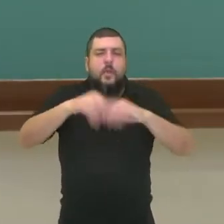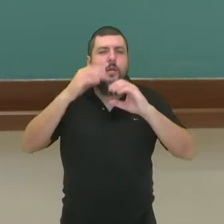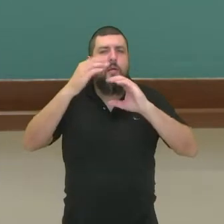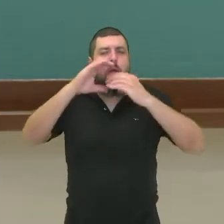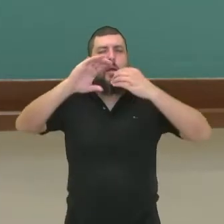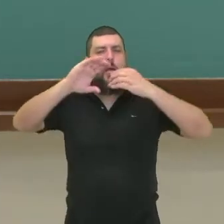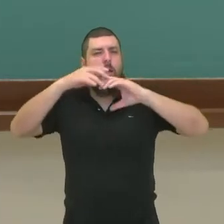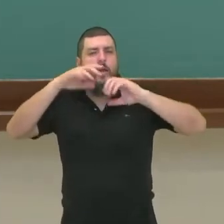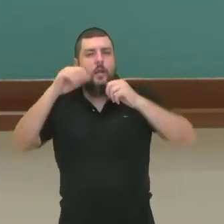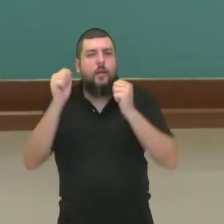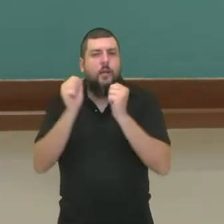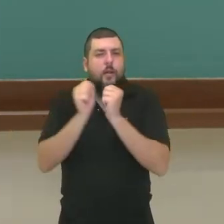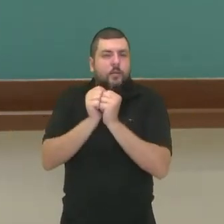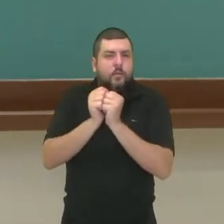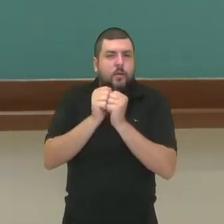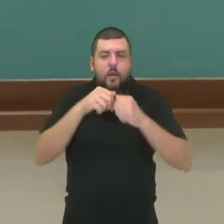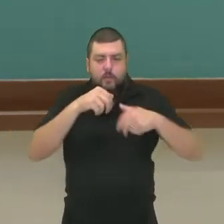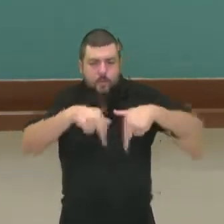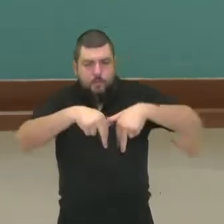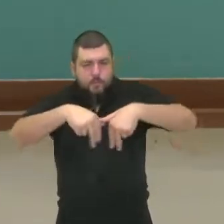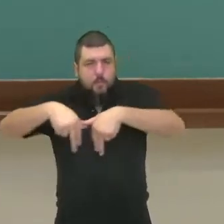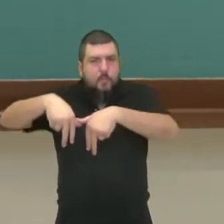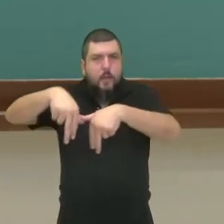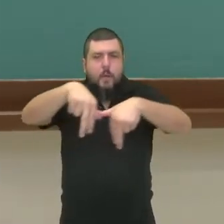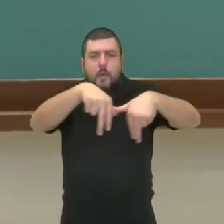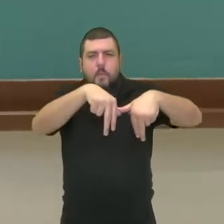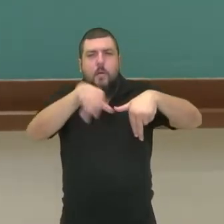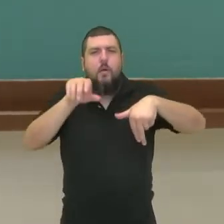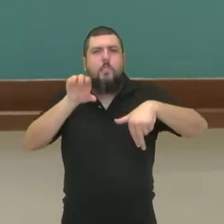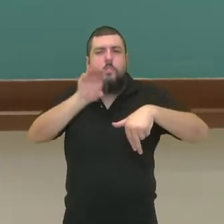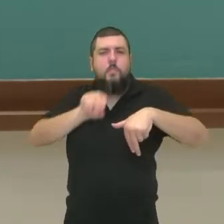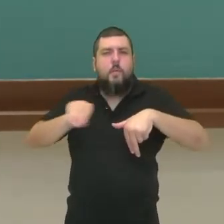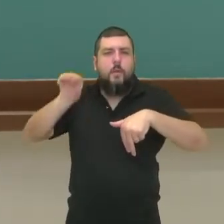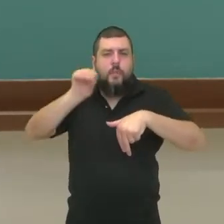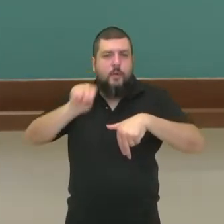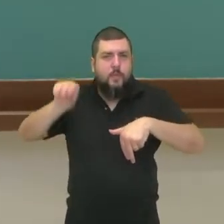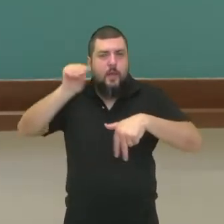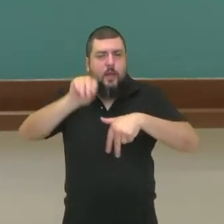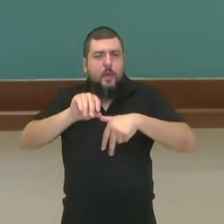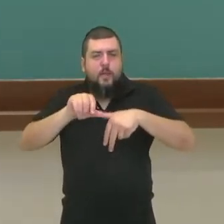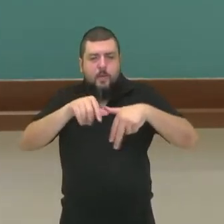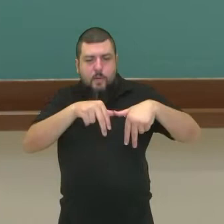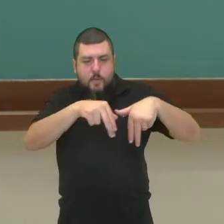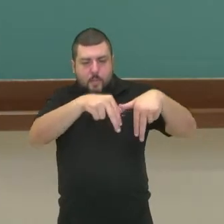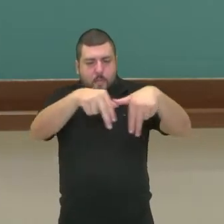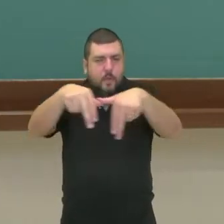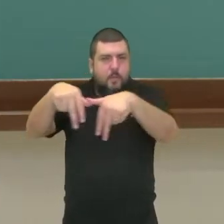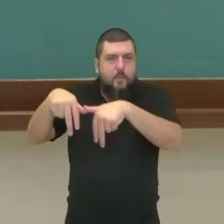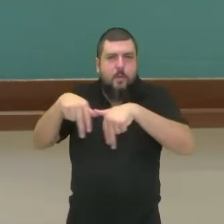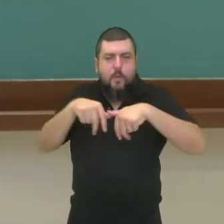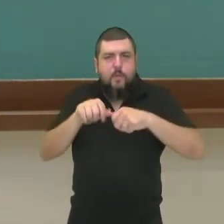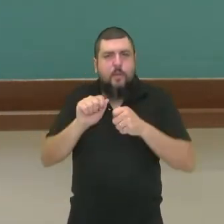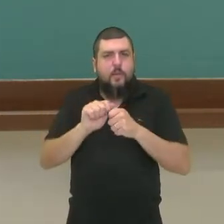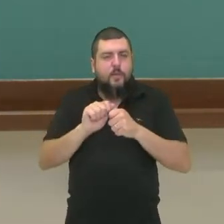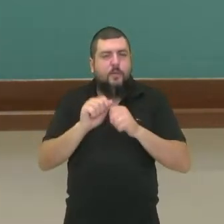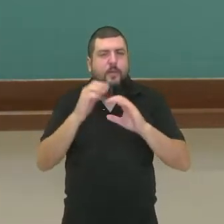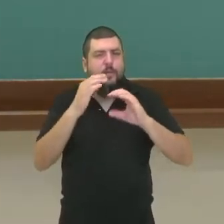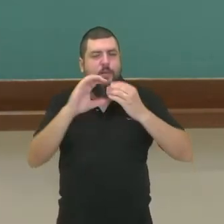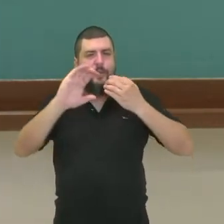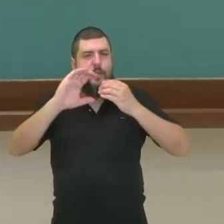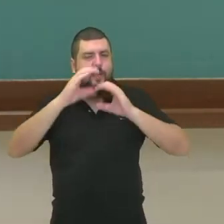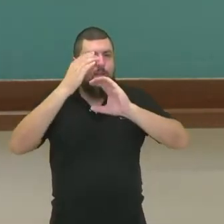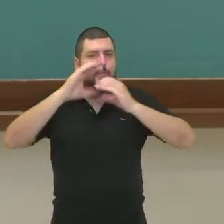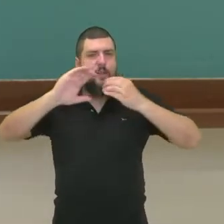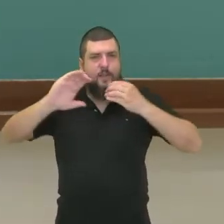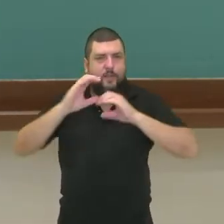o cirandeiro, ó, A pedra do seu anel brilha mais do que